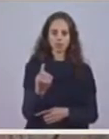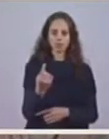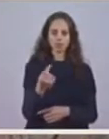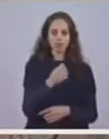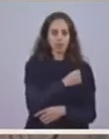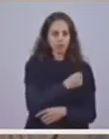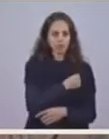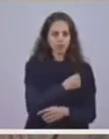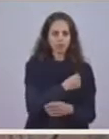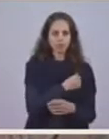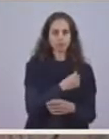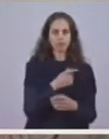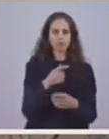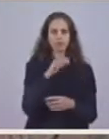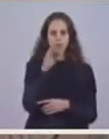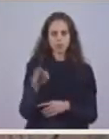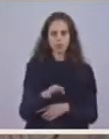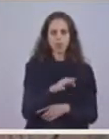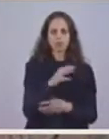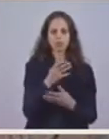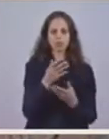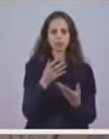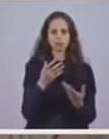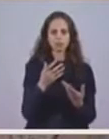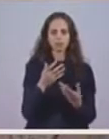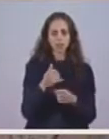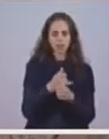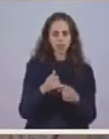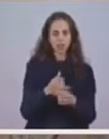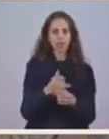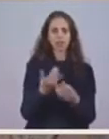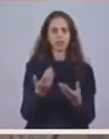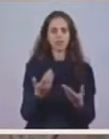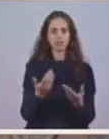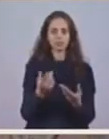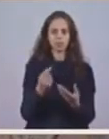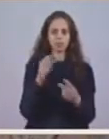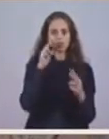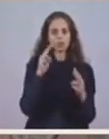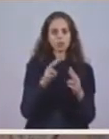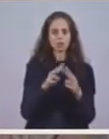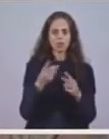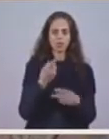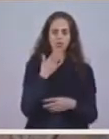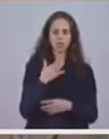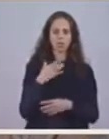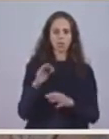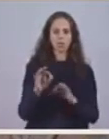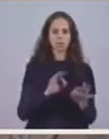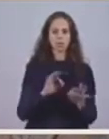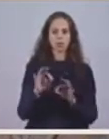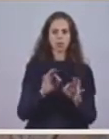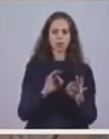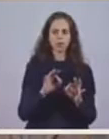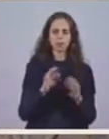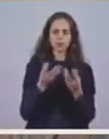nossas casas, pelas nossas famílias, pela nossa ilha, e nos encontre preparados para